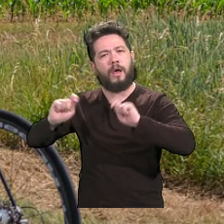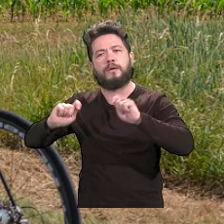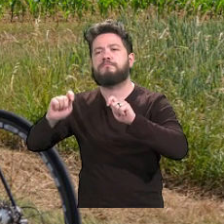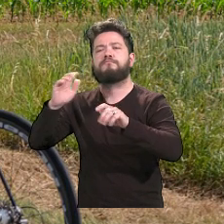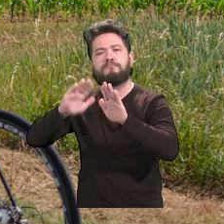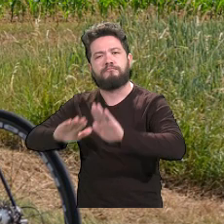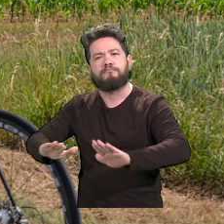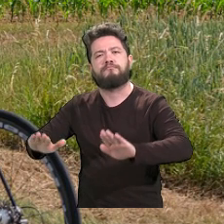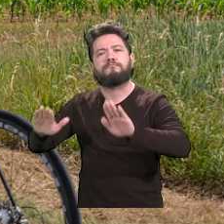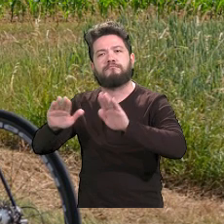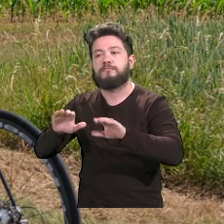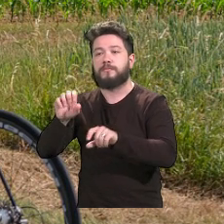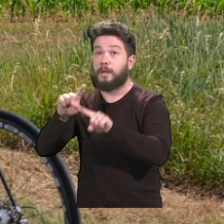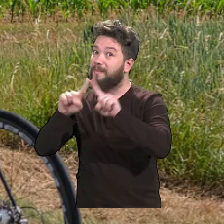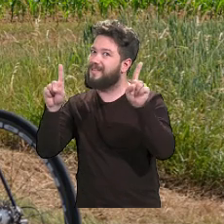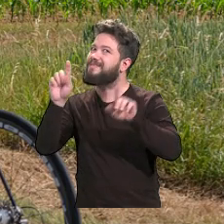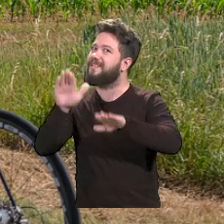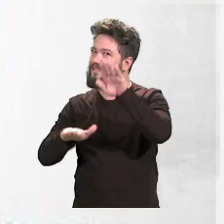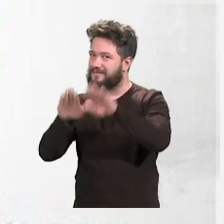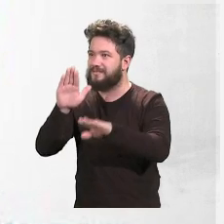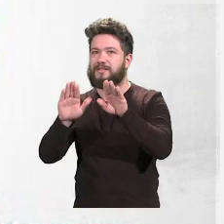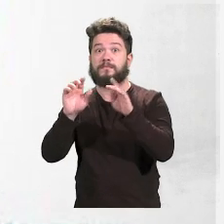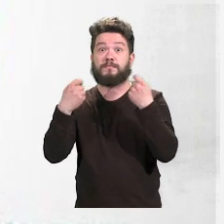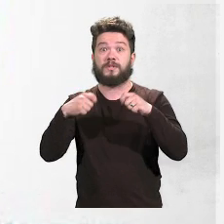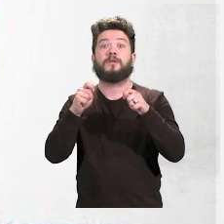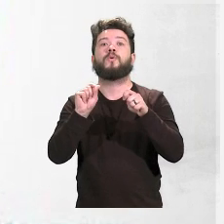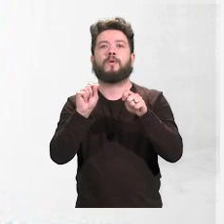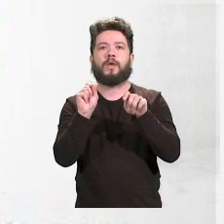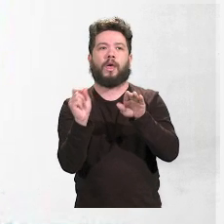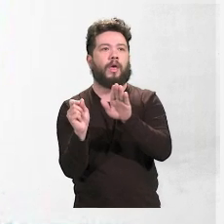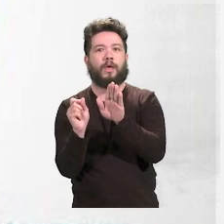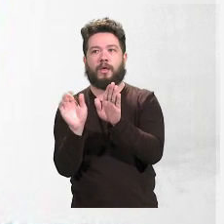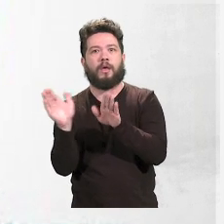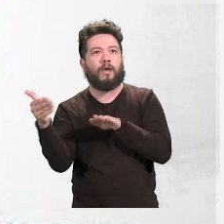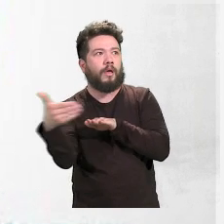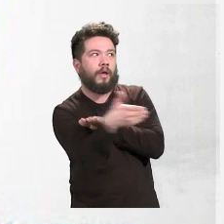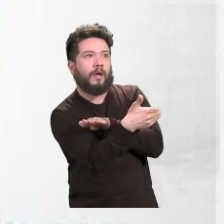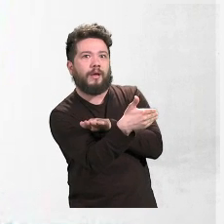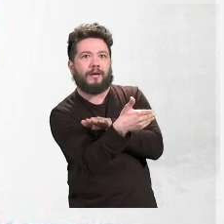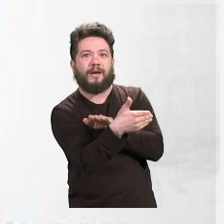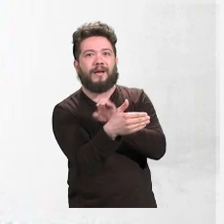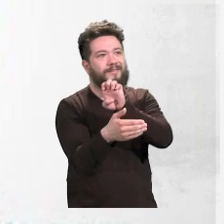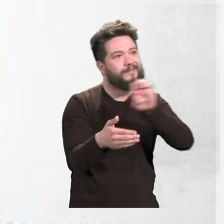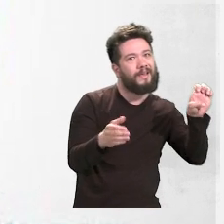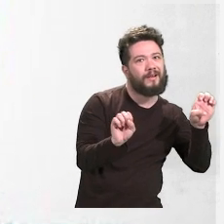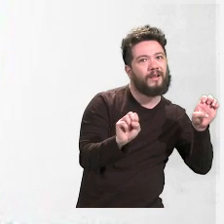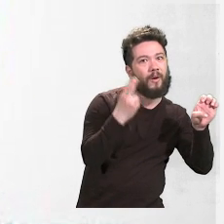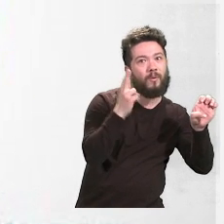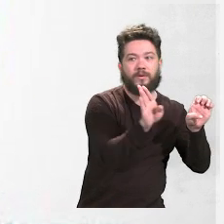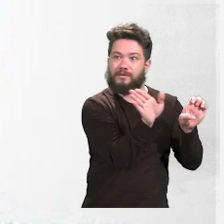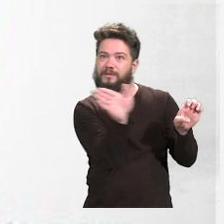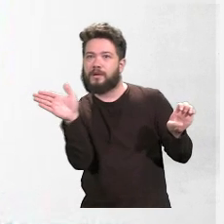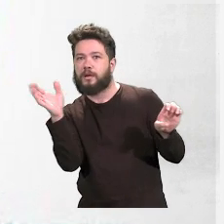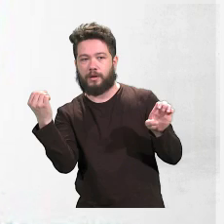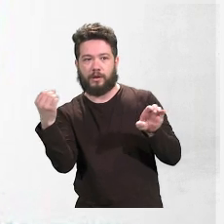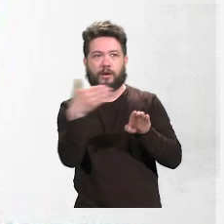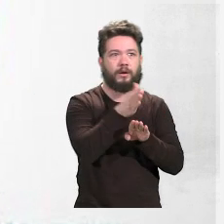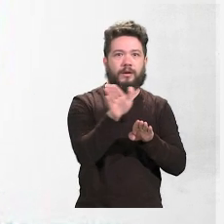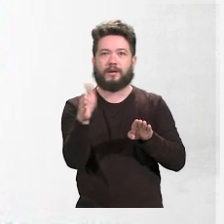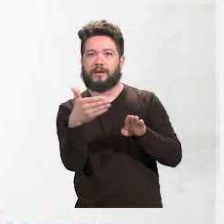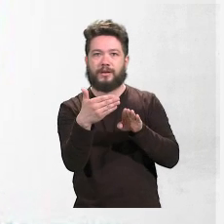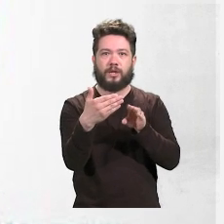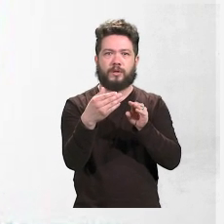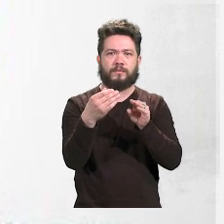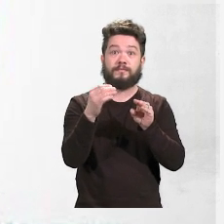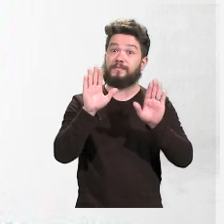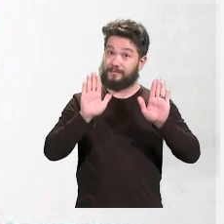lado direito da pista. Porém, há momentos em que será necessário realizar uma conversão, à esquerda ou à